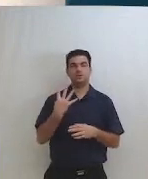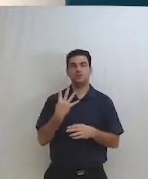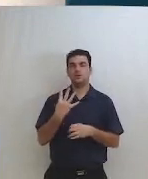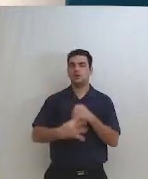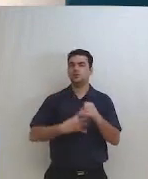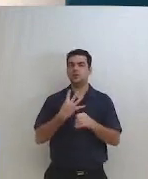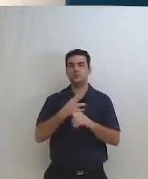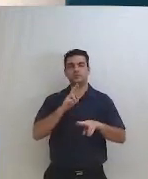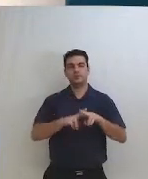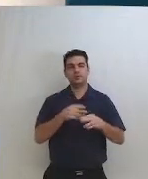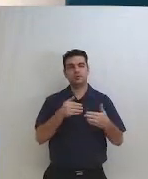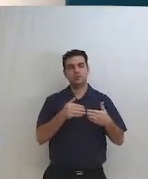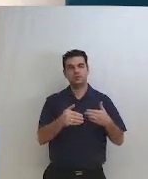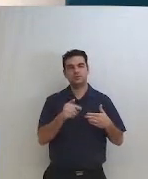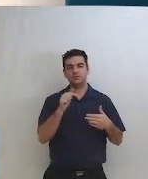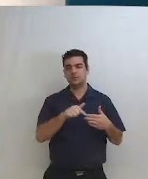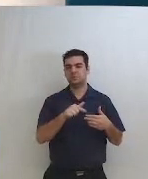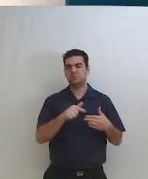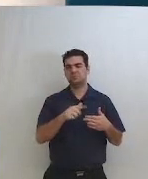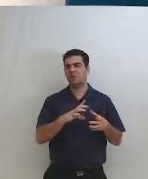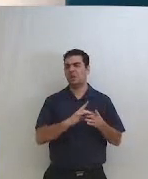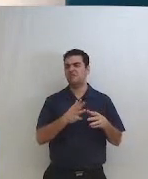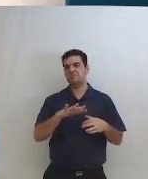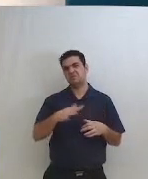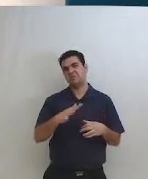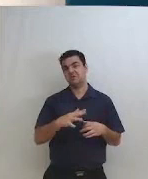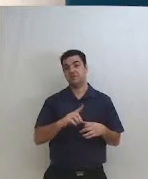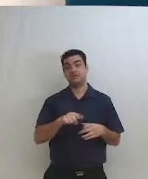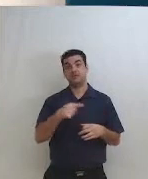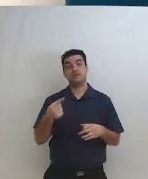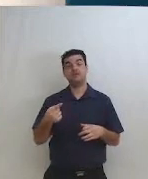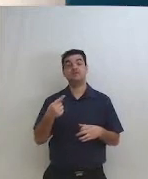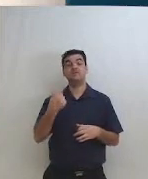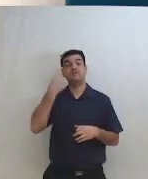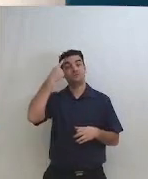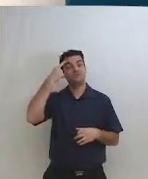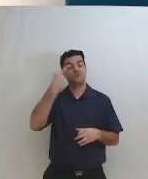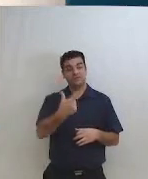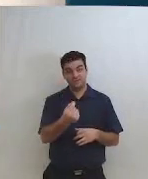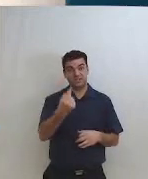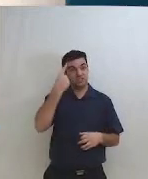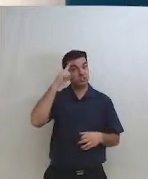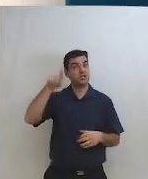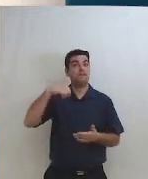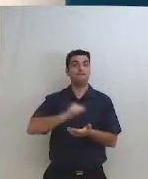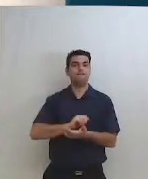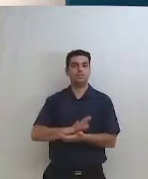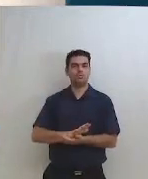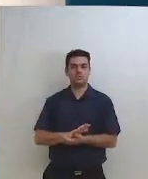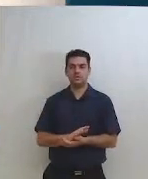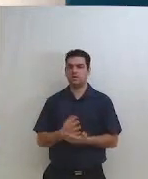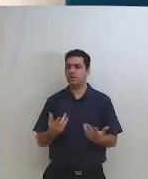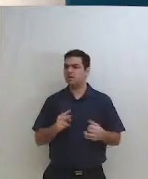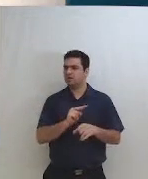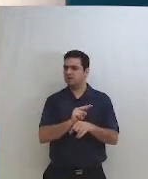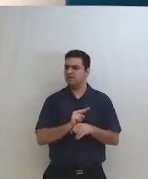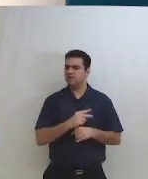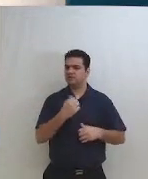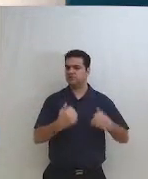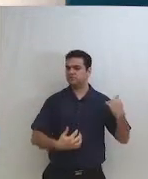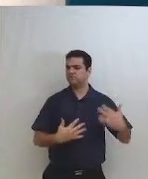inicial semiaberto, além de 20 dias multa. E a defesa traz algumas